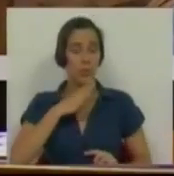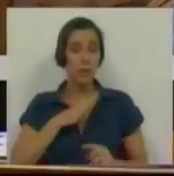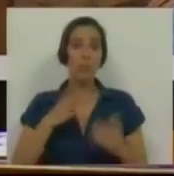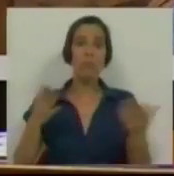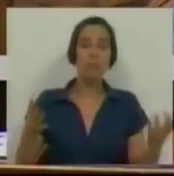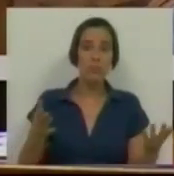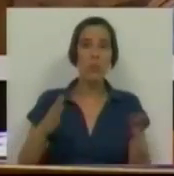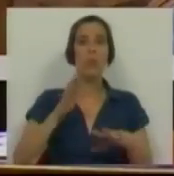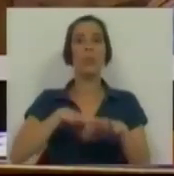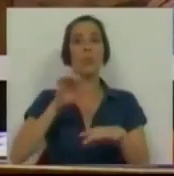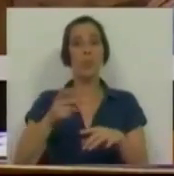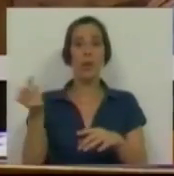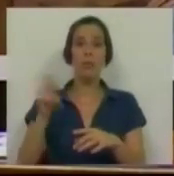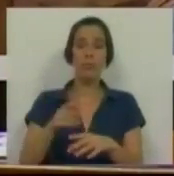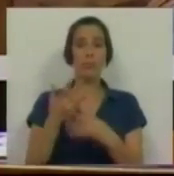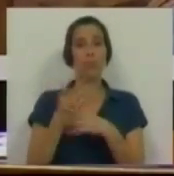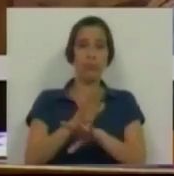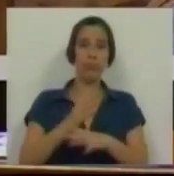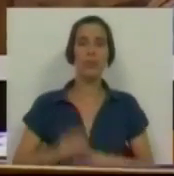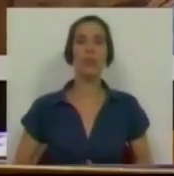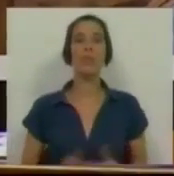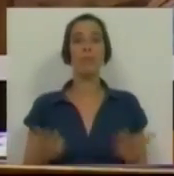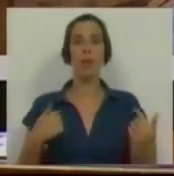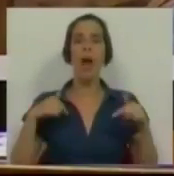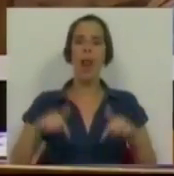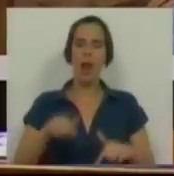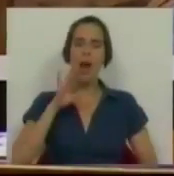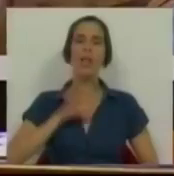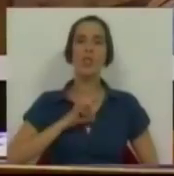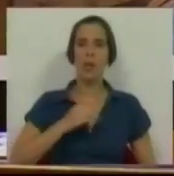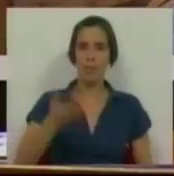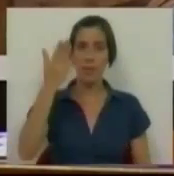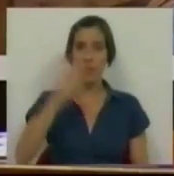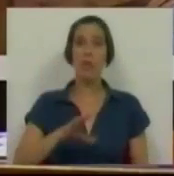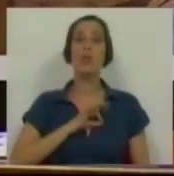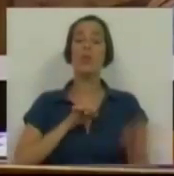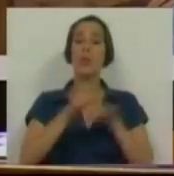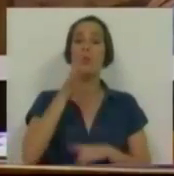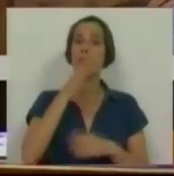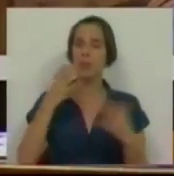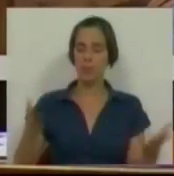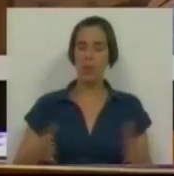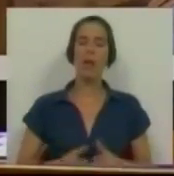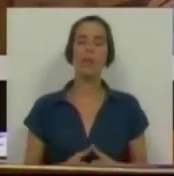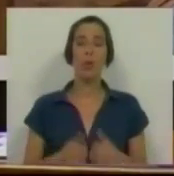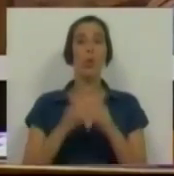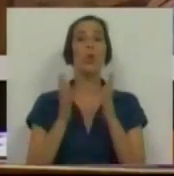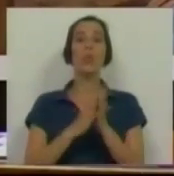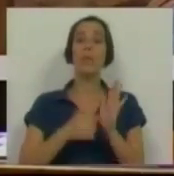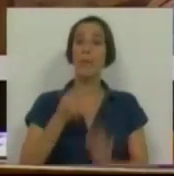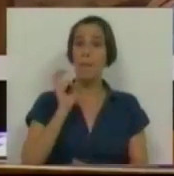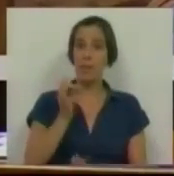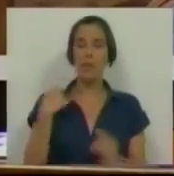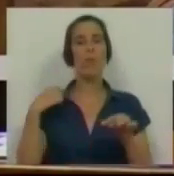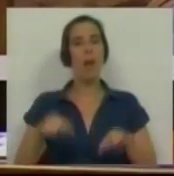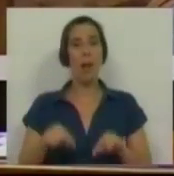desejável face ao flagelo sofrido. Estaremos cá, Senhora Presidente, senhoras e senhores deputados, para tudo o que for